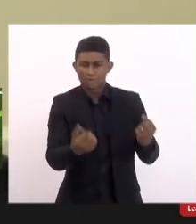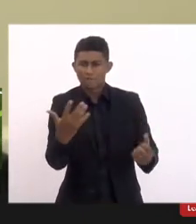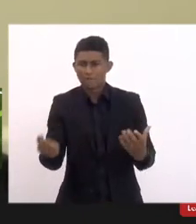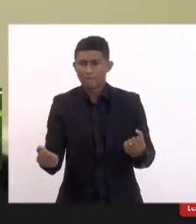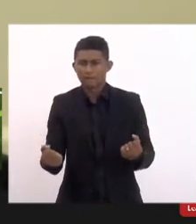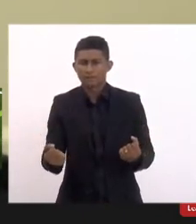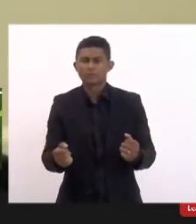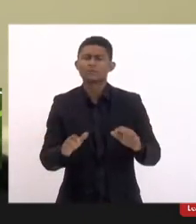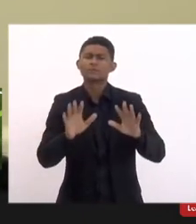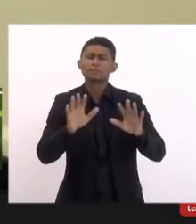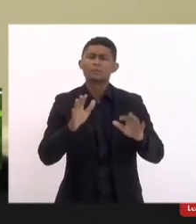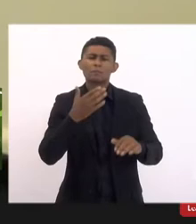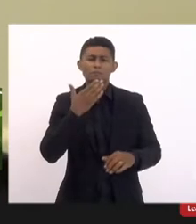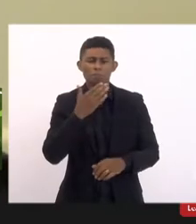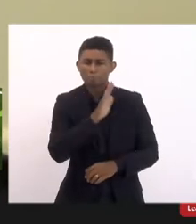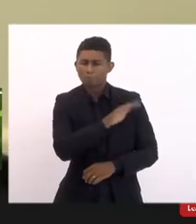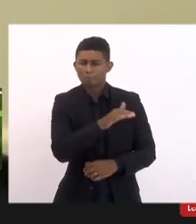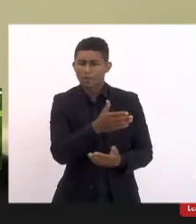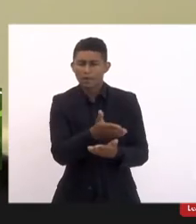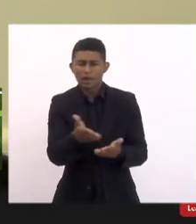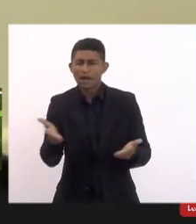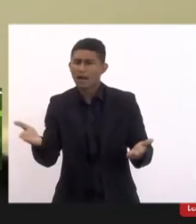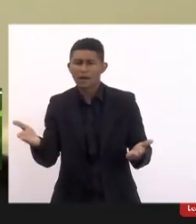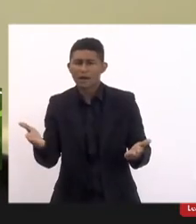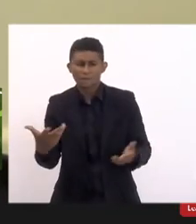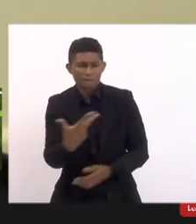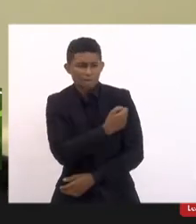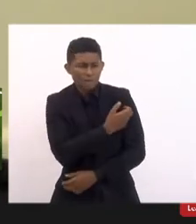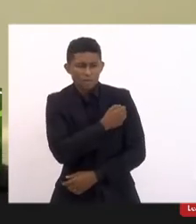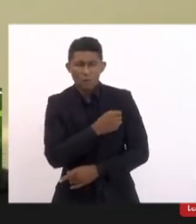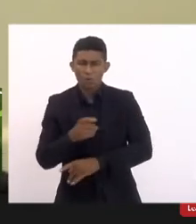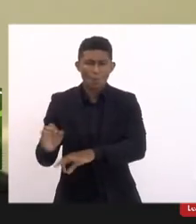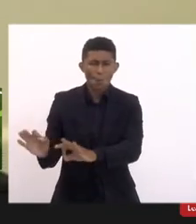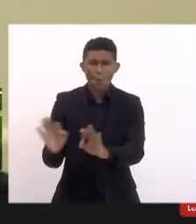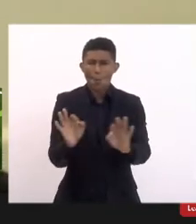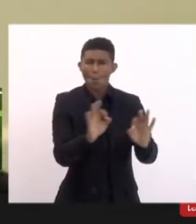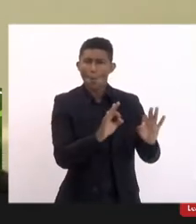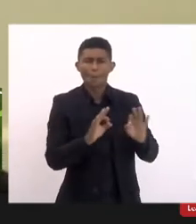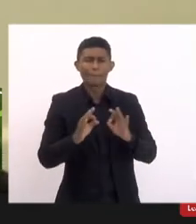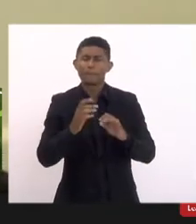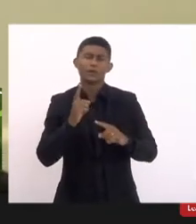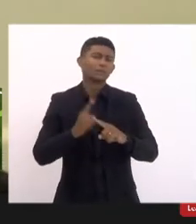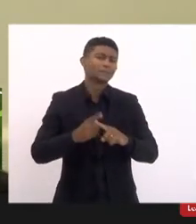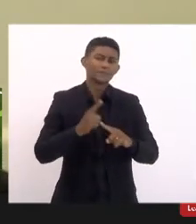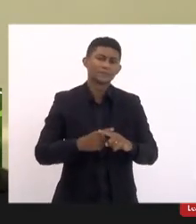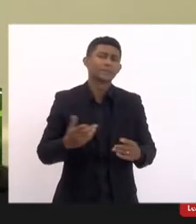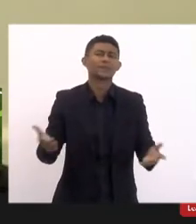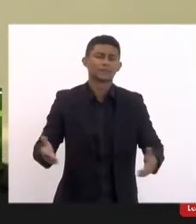a se vacinar e não está levando a criança para se vacinar? Então, a gente ainda